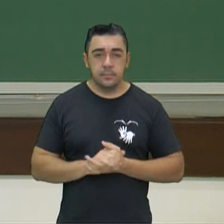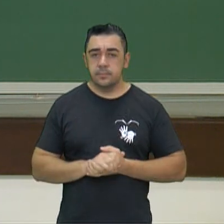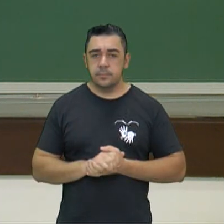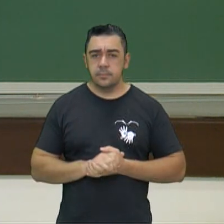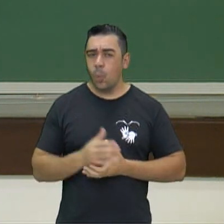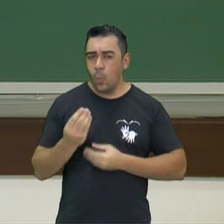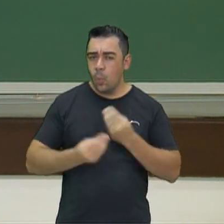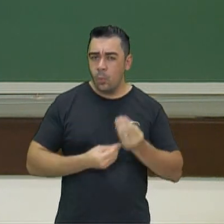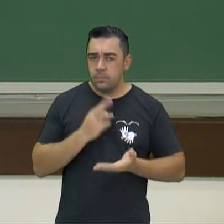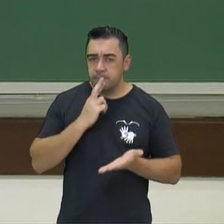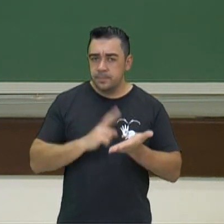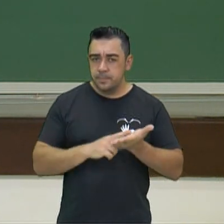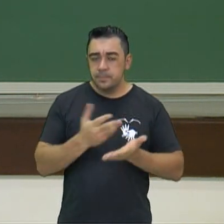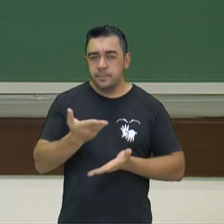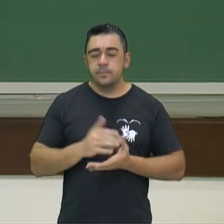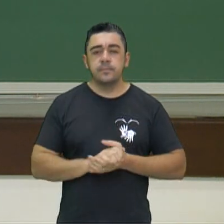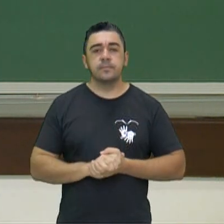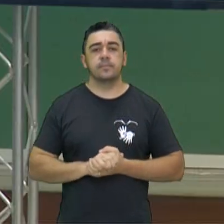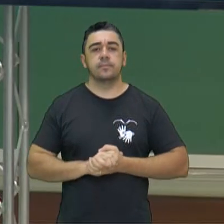Como é que ficou? Olha lá.